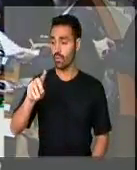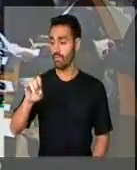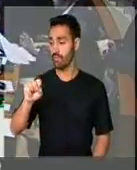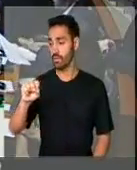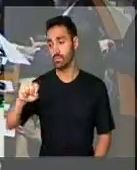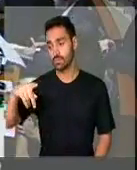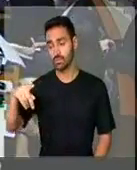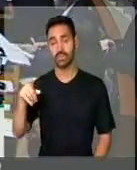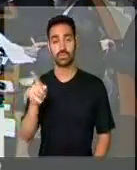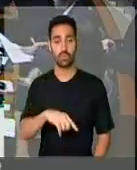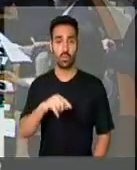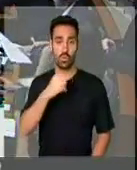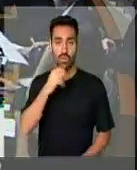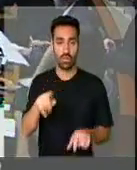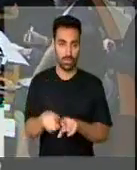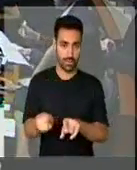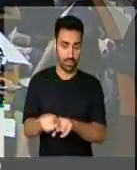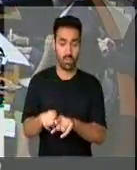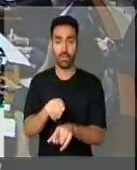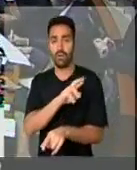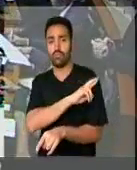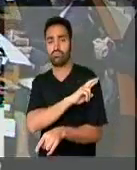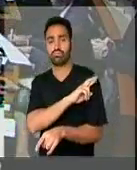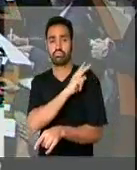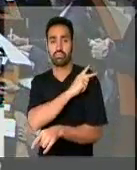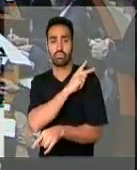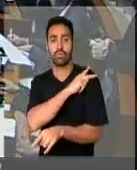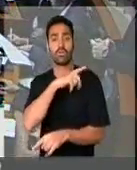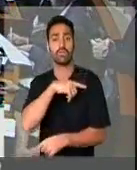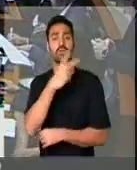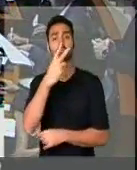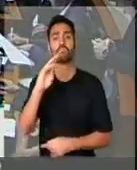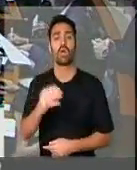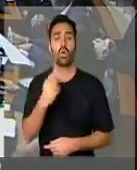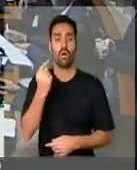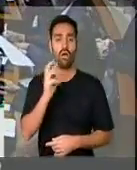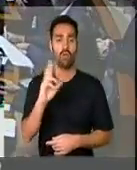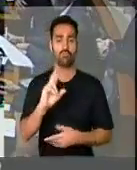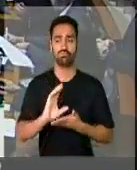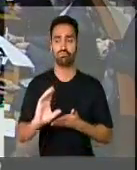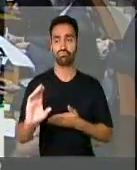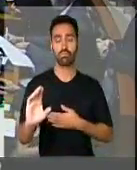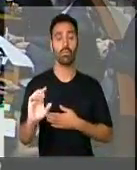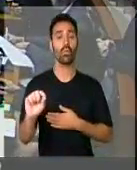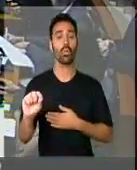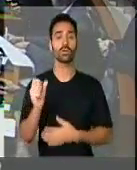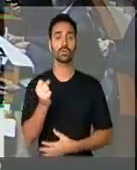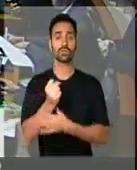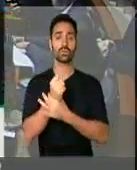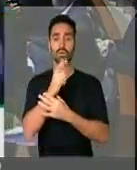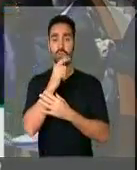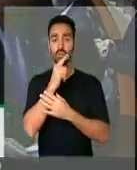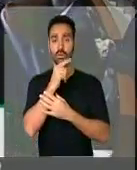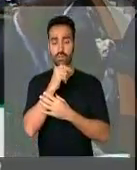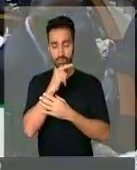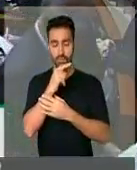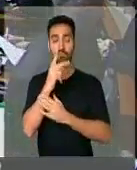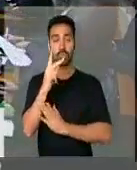superintendente lá da terceira, estão investindo R$ 2 milhões em segurança hídrica lá no projeto